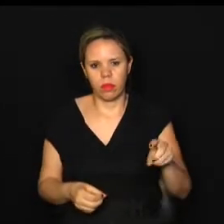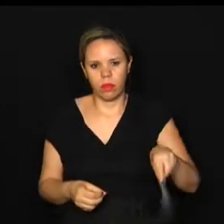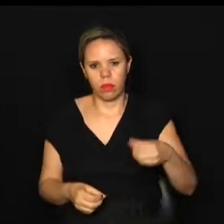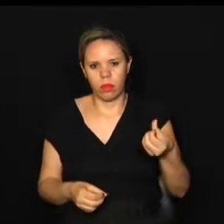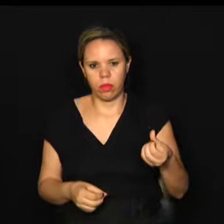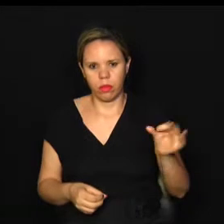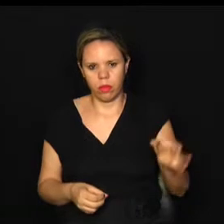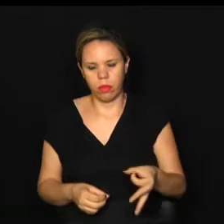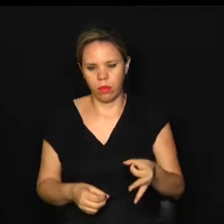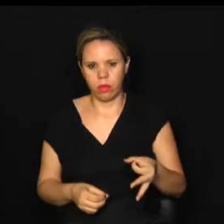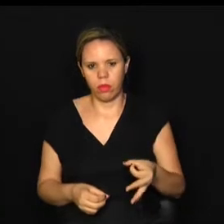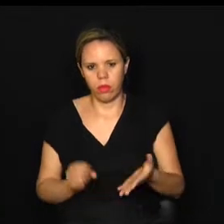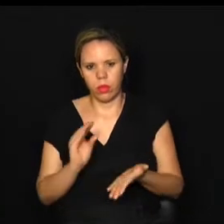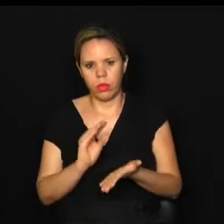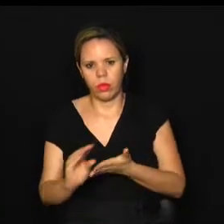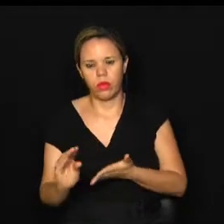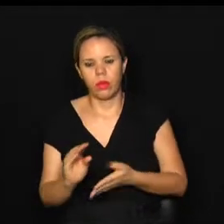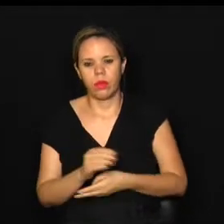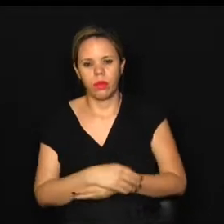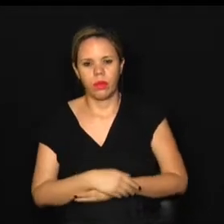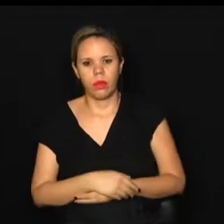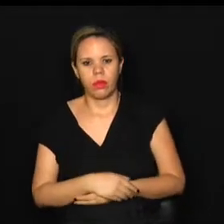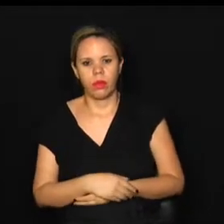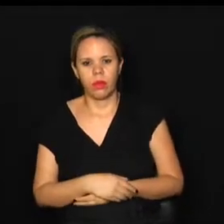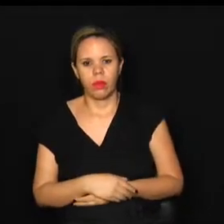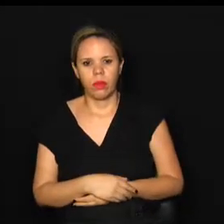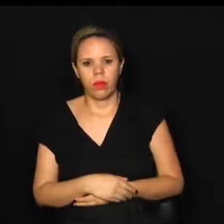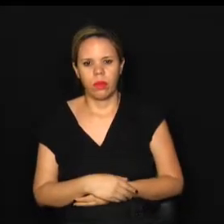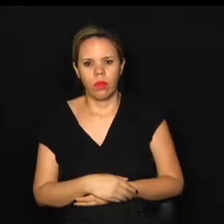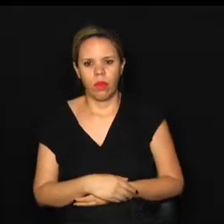26,6% do orçamento previsto.